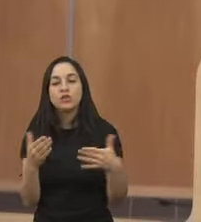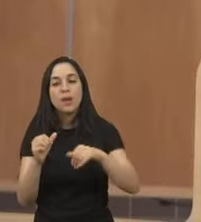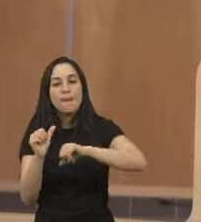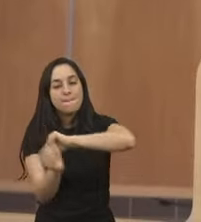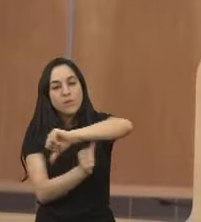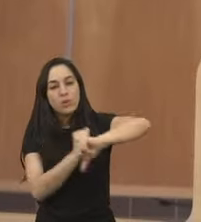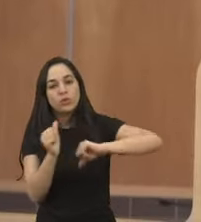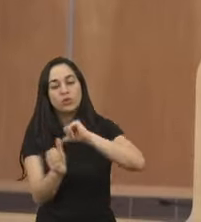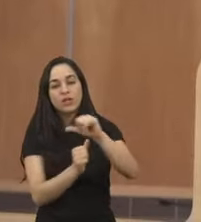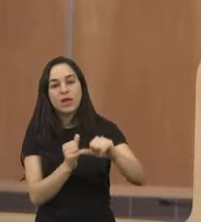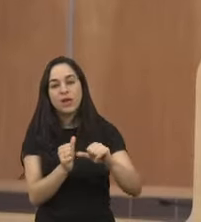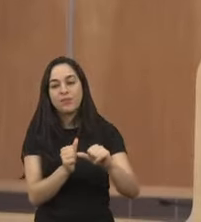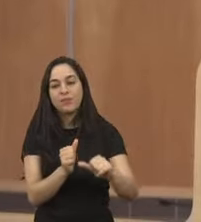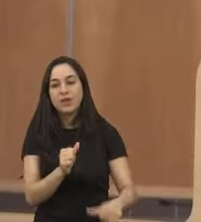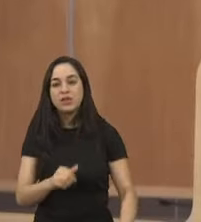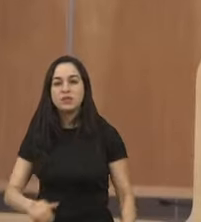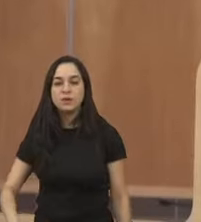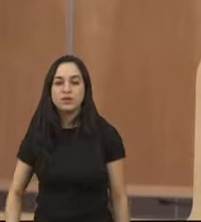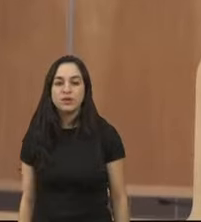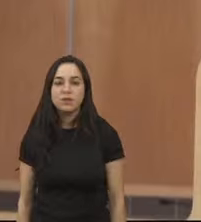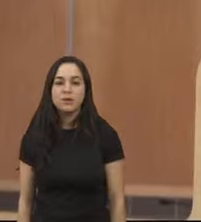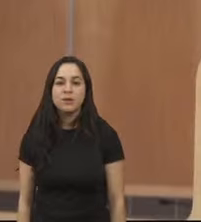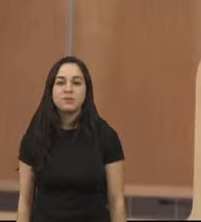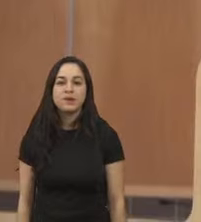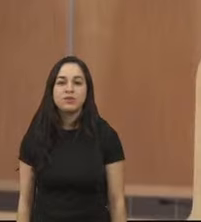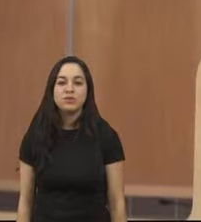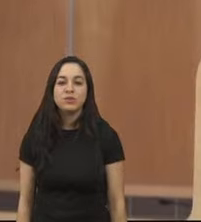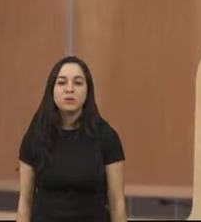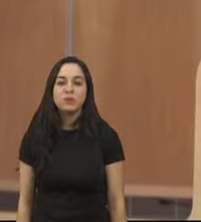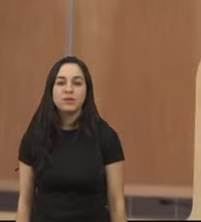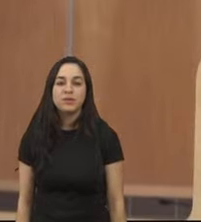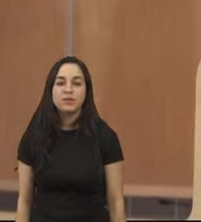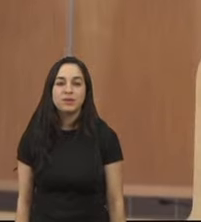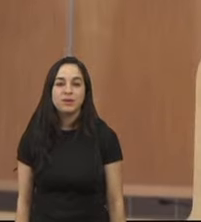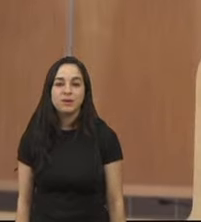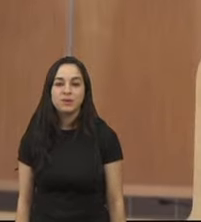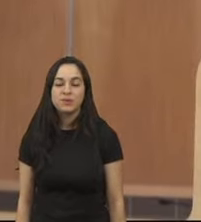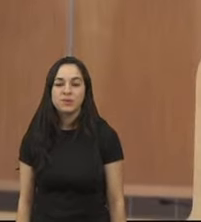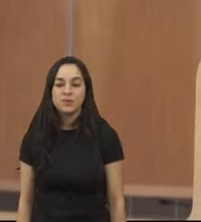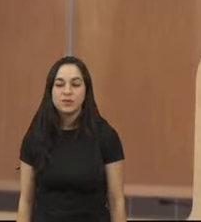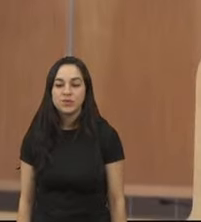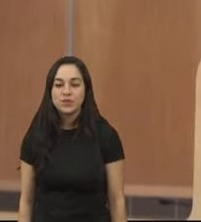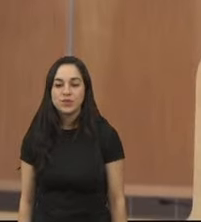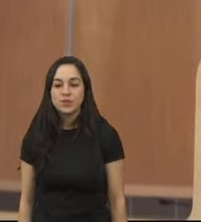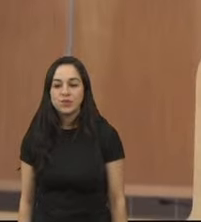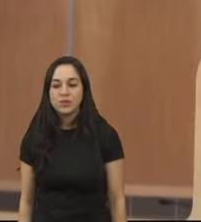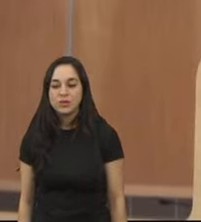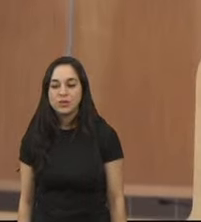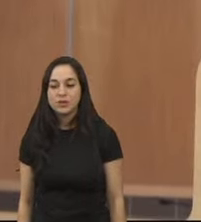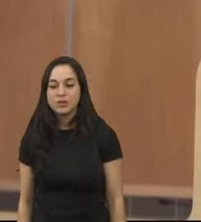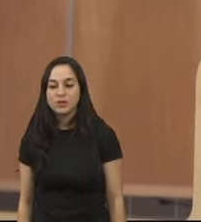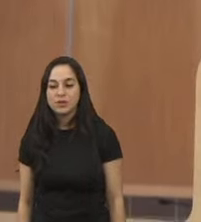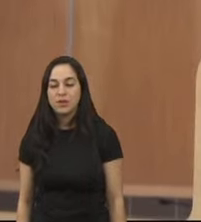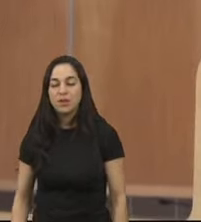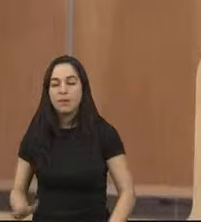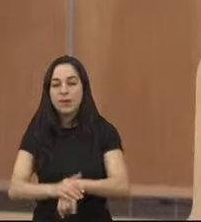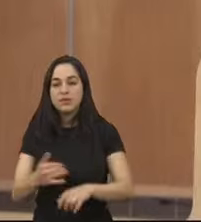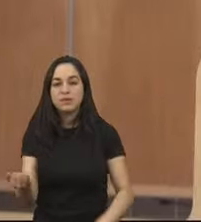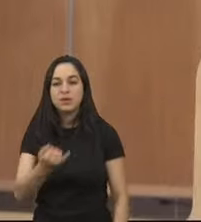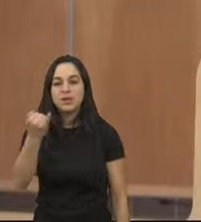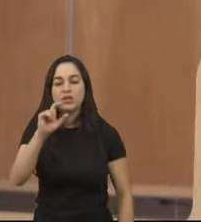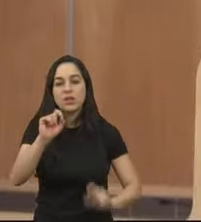essa realidade na cidade. E para isso tem que fazer o quê? Mudar as legislações. E o mais importante também, depois eu vou